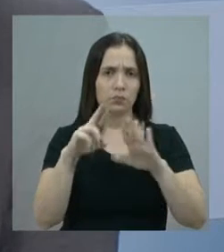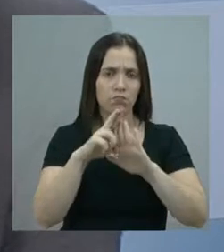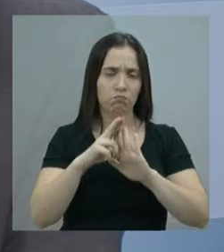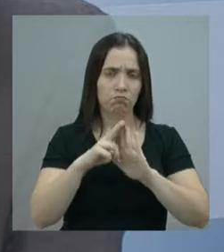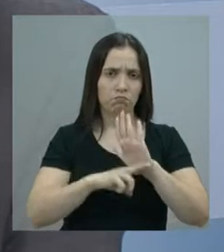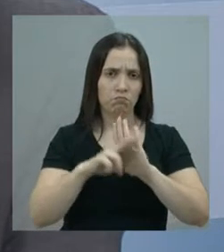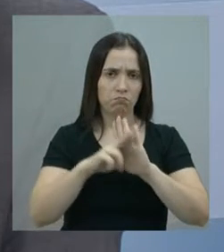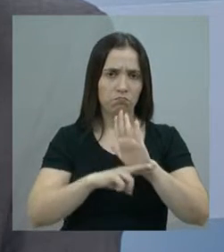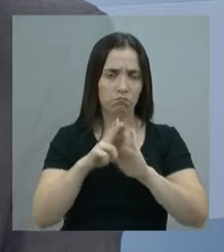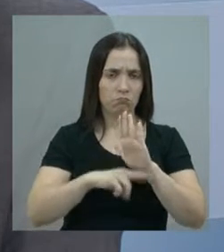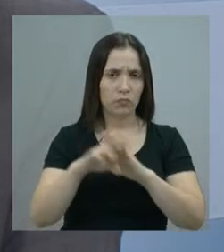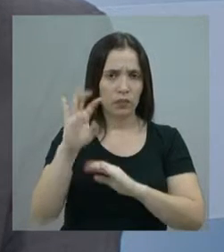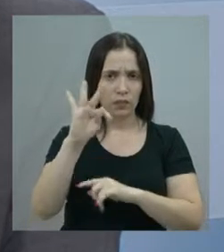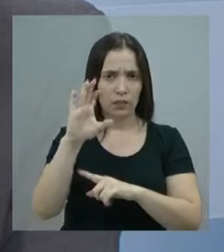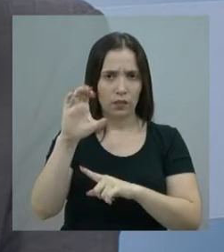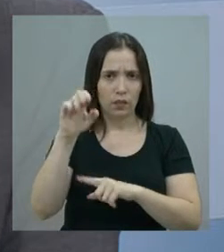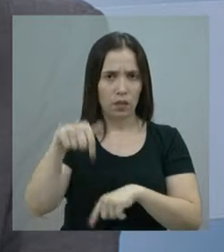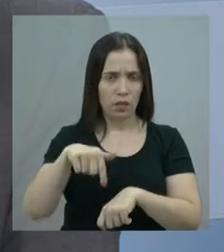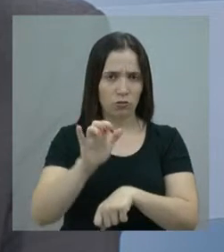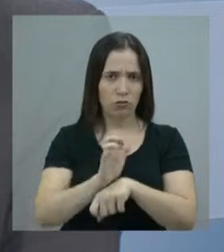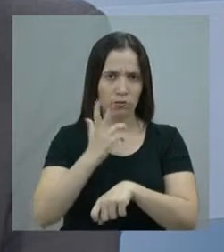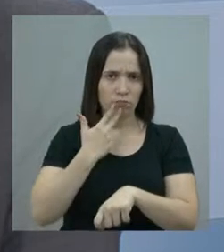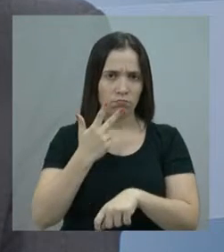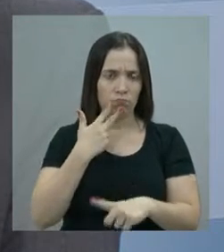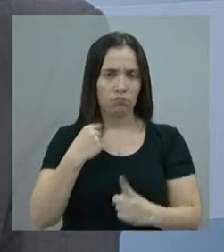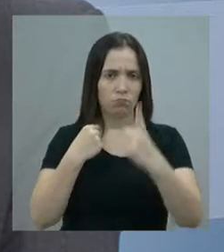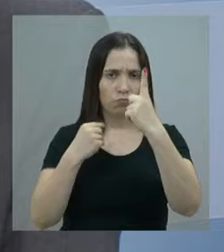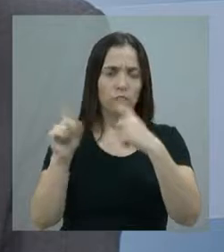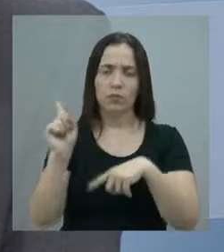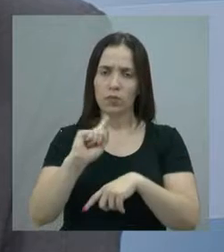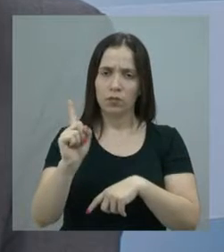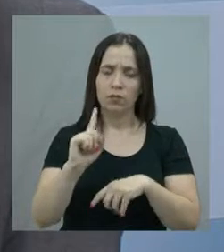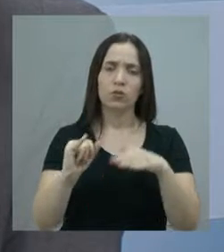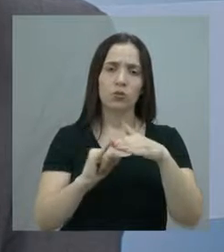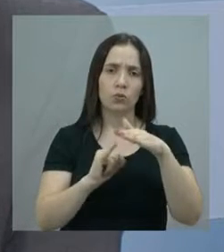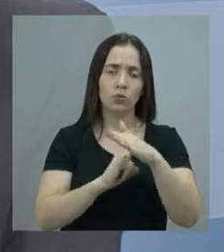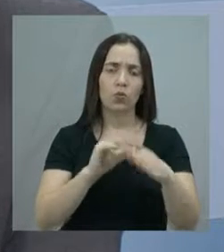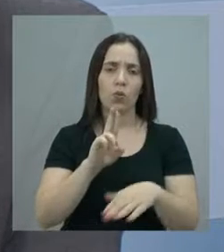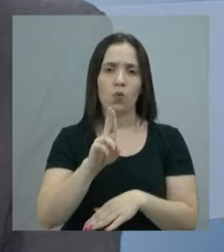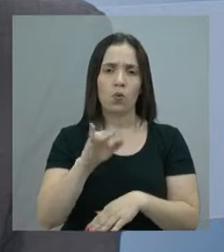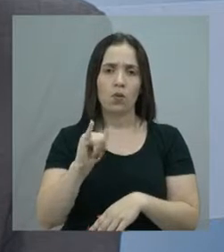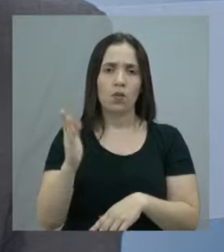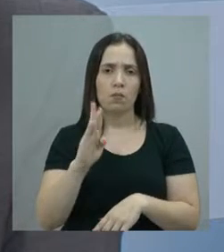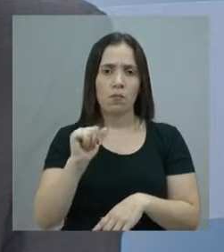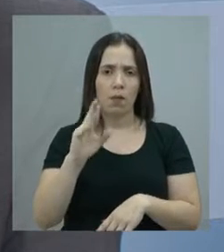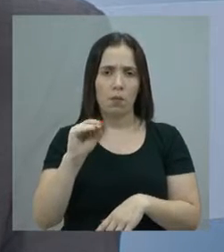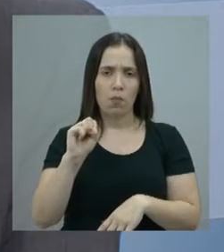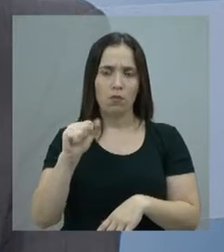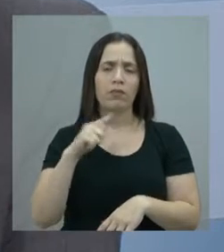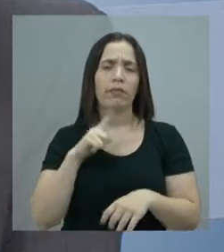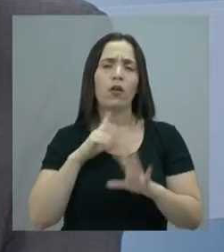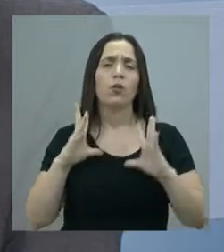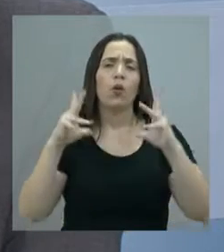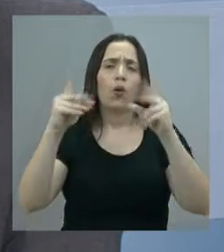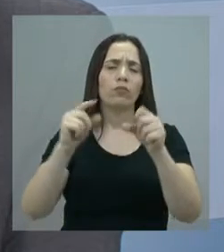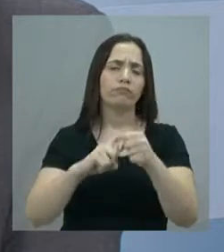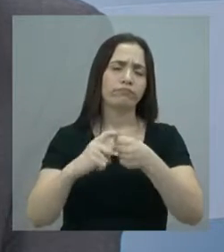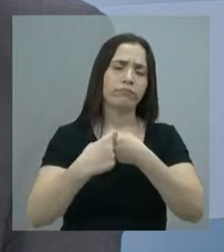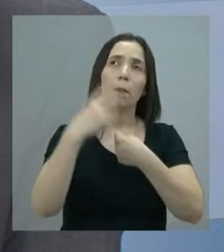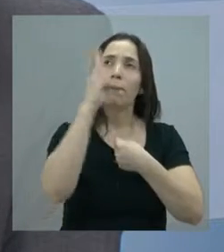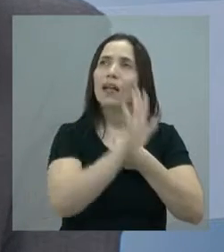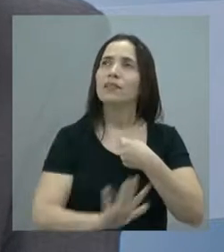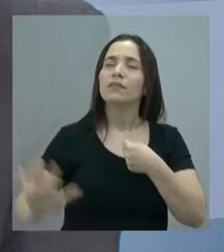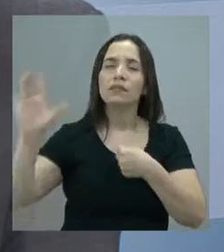Não foi só o Tribunal de Contas do Estado do Ceará. O Instituto Rui Barbosa, que congrega todos os tribunais de conta, criou um